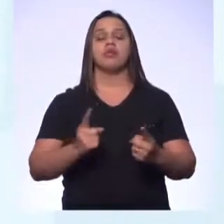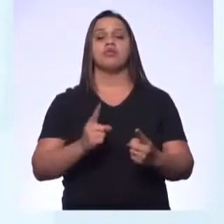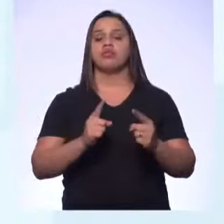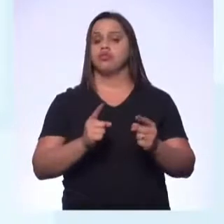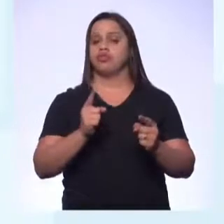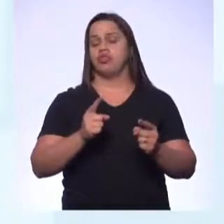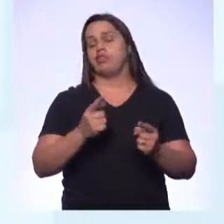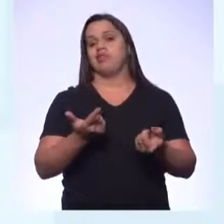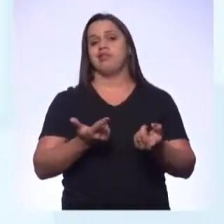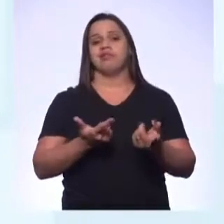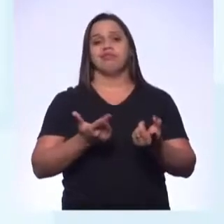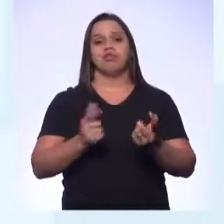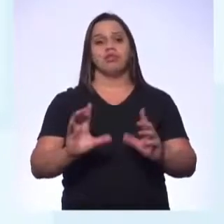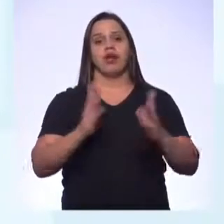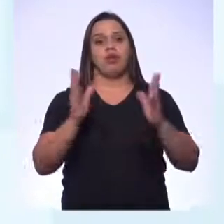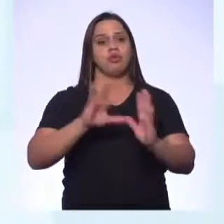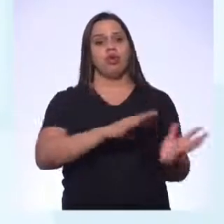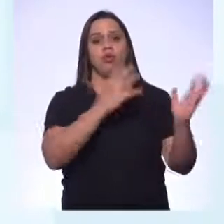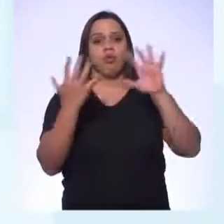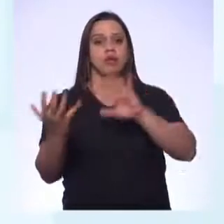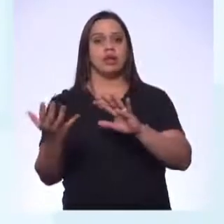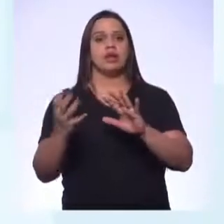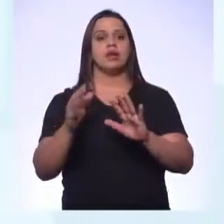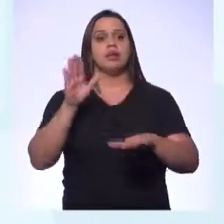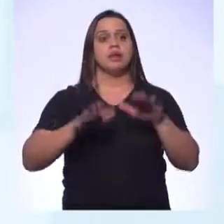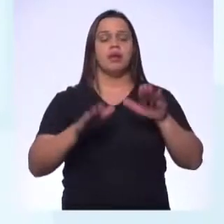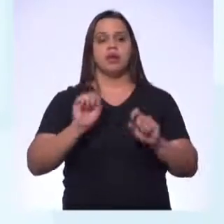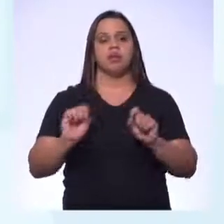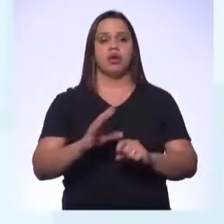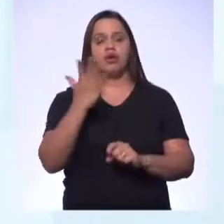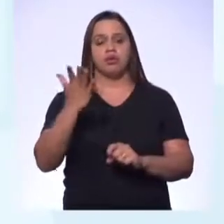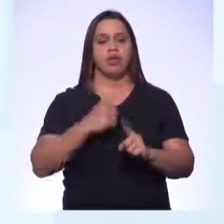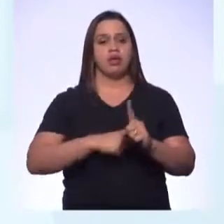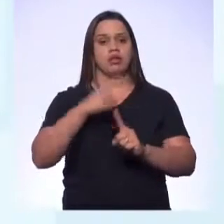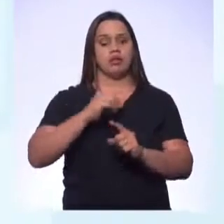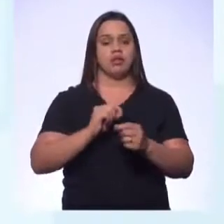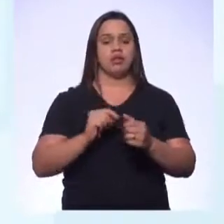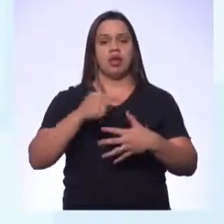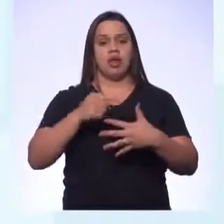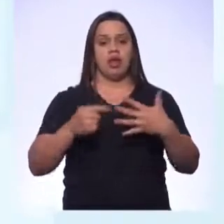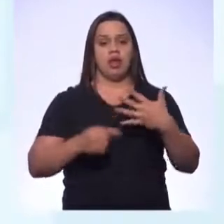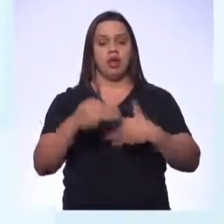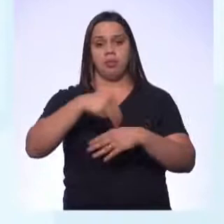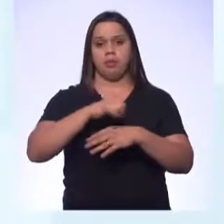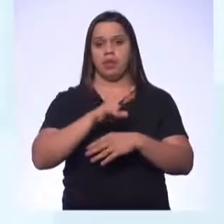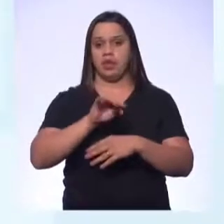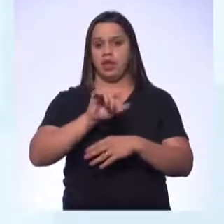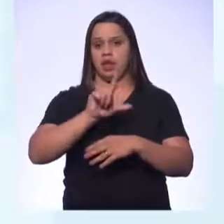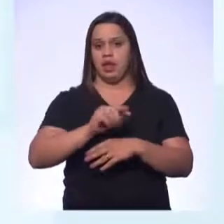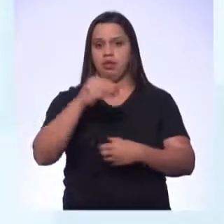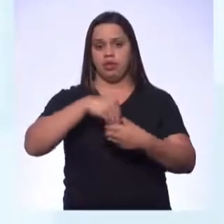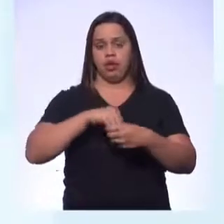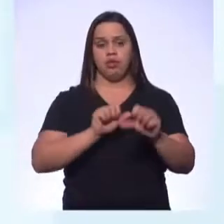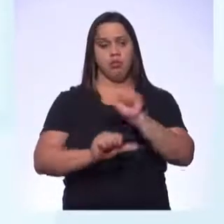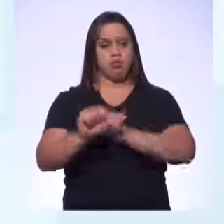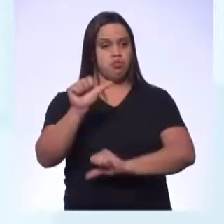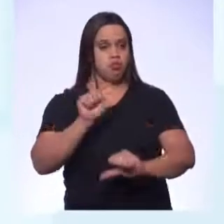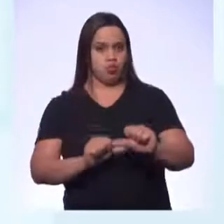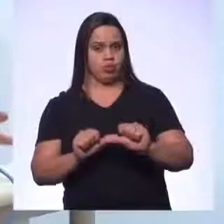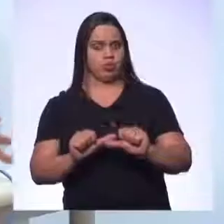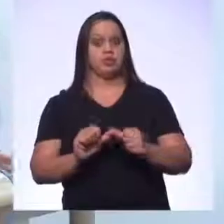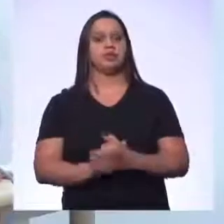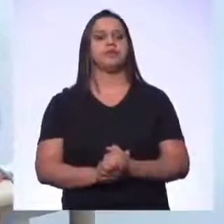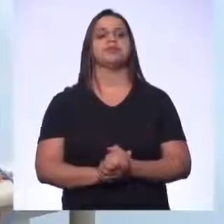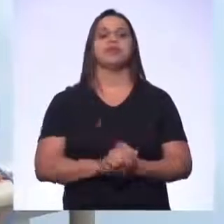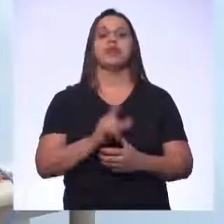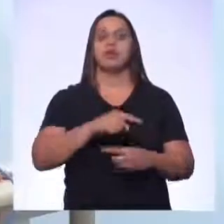como temperatura e pressão, por exemplo, na medida em que altera a composição mineral da rocha. Tudo bem, pessoal? Então, são os 3 tipos